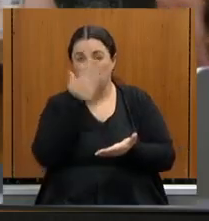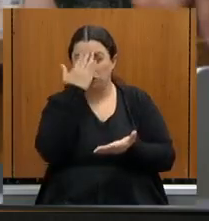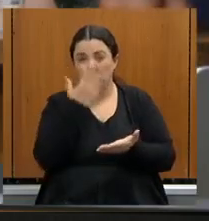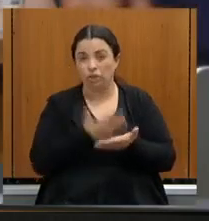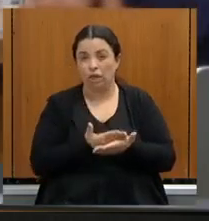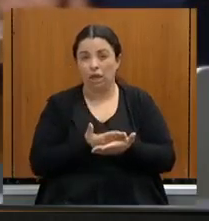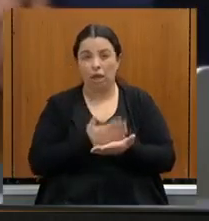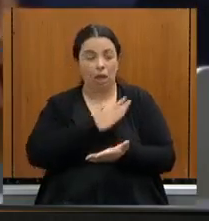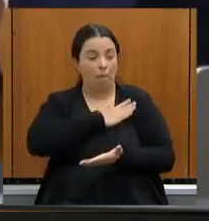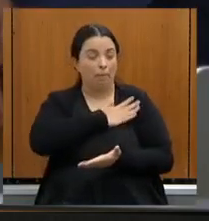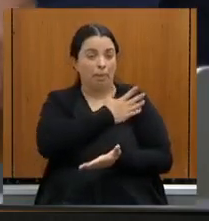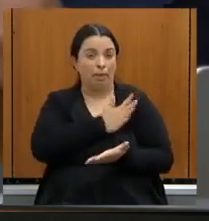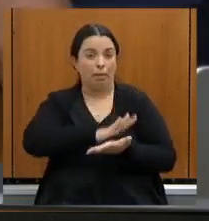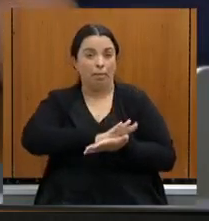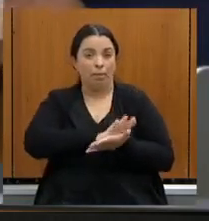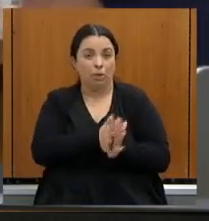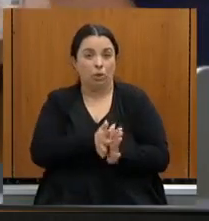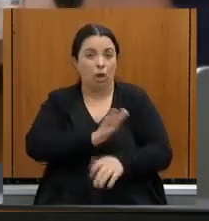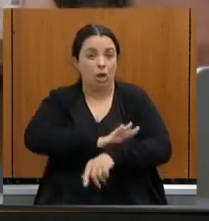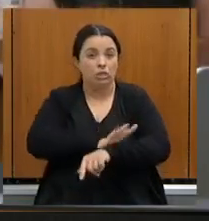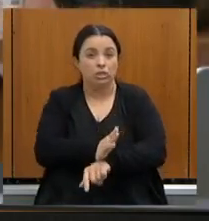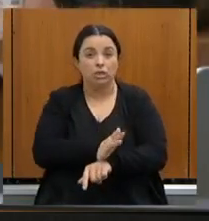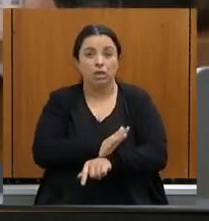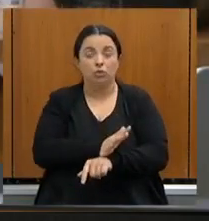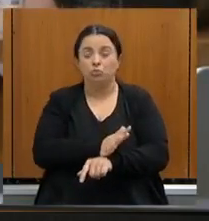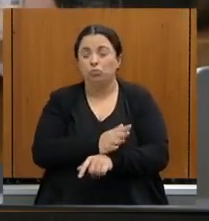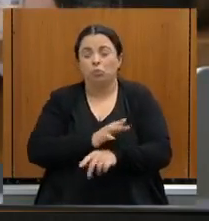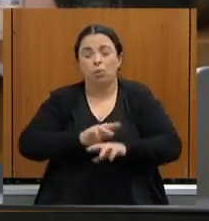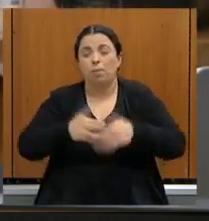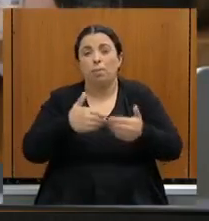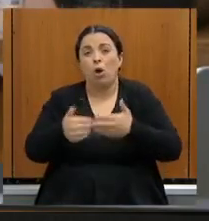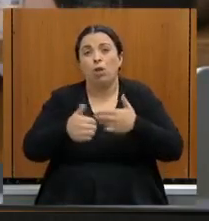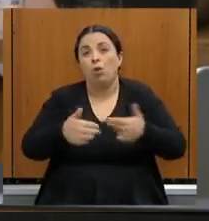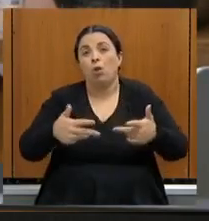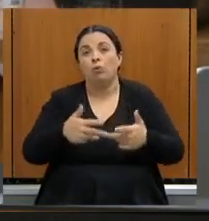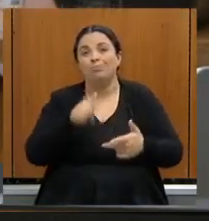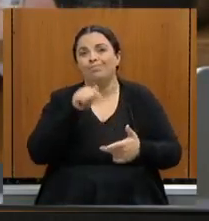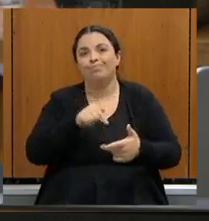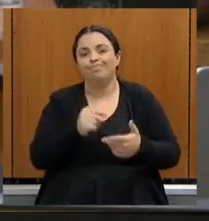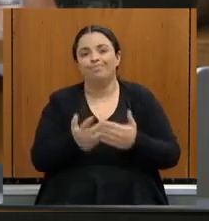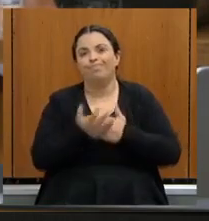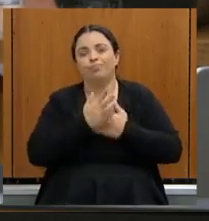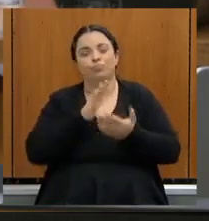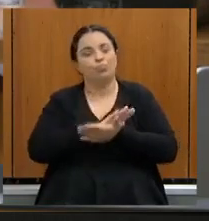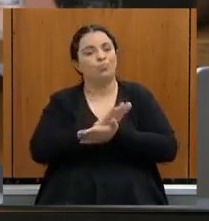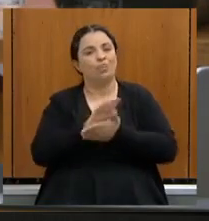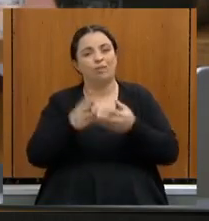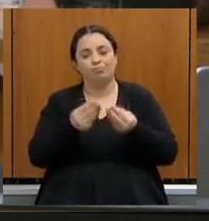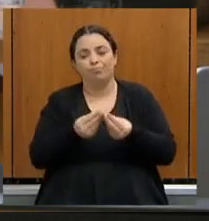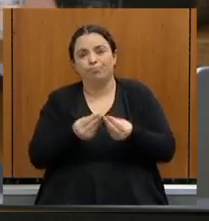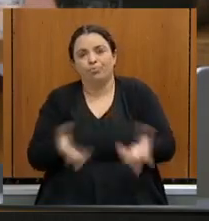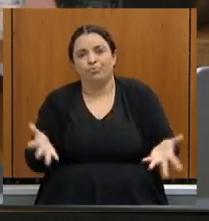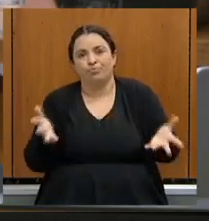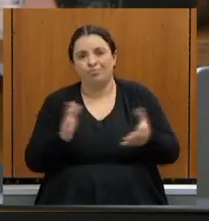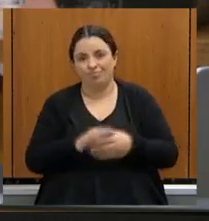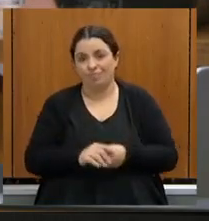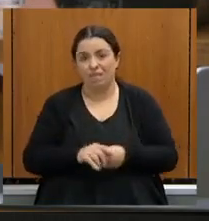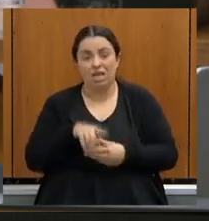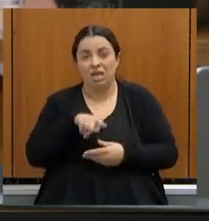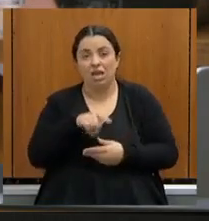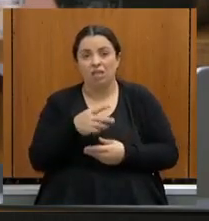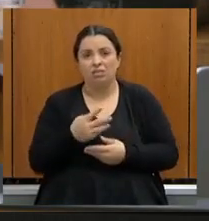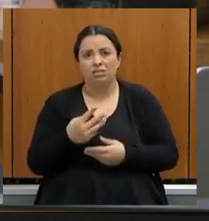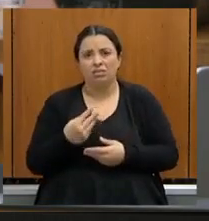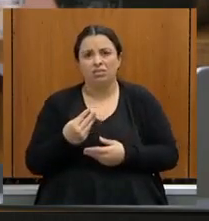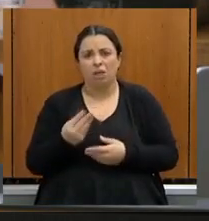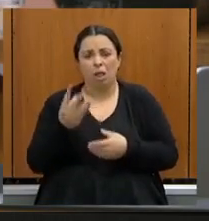preconceitos sejam eles quais forem não levam a nada e não podem fazer parte da cultura